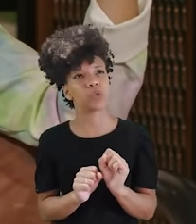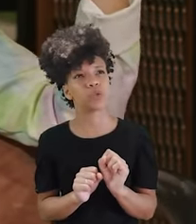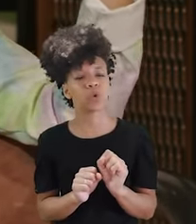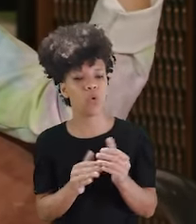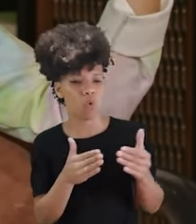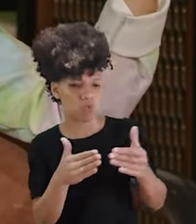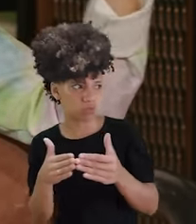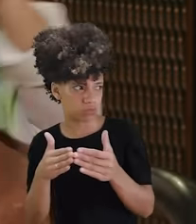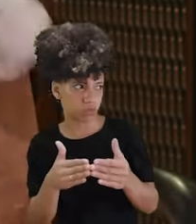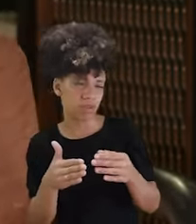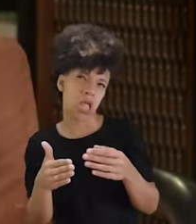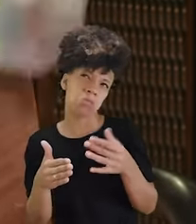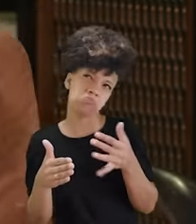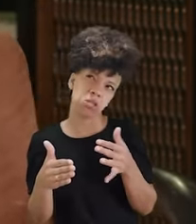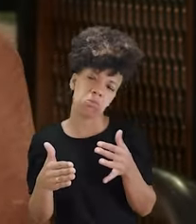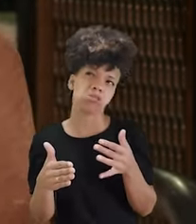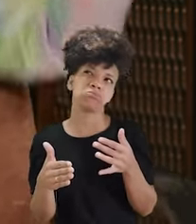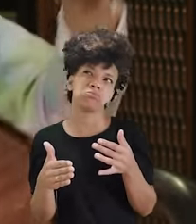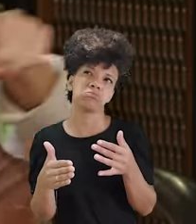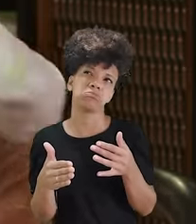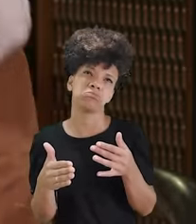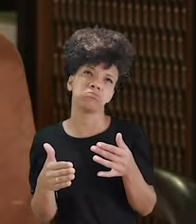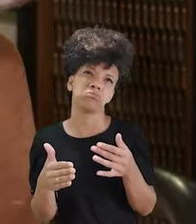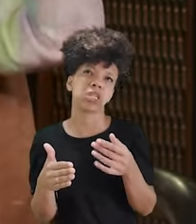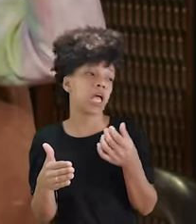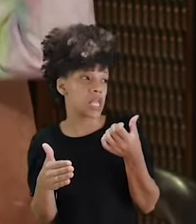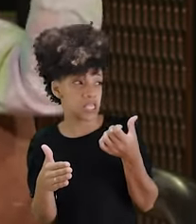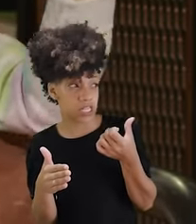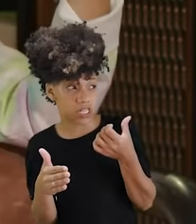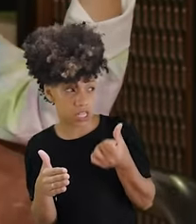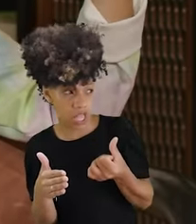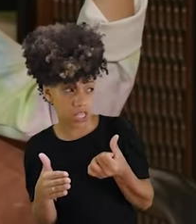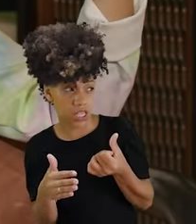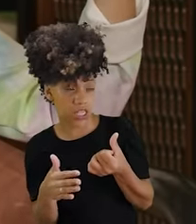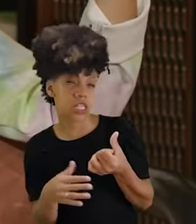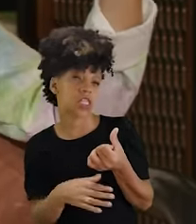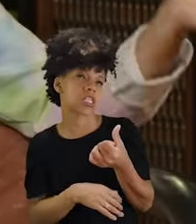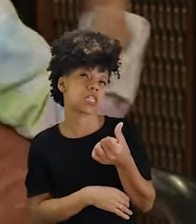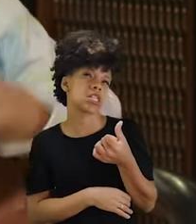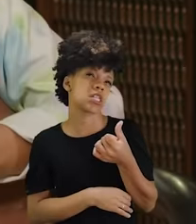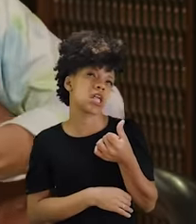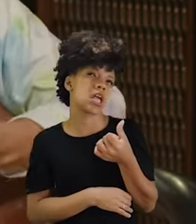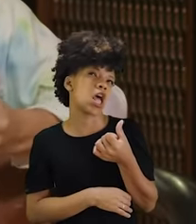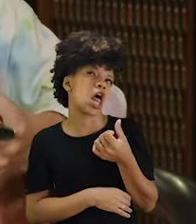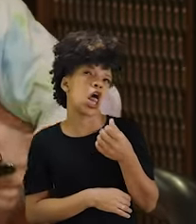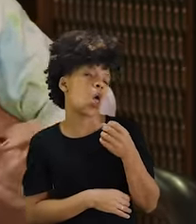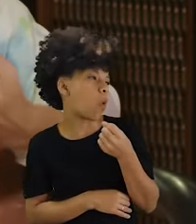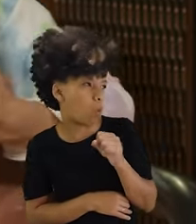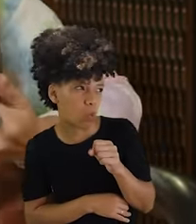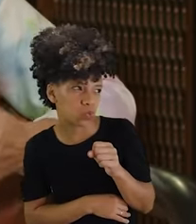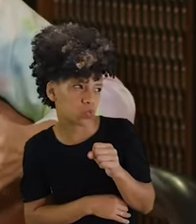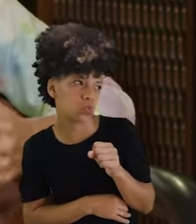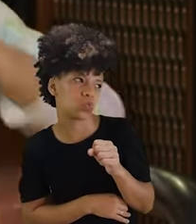6 a 8 às vezes overnight que eu né uma noite mas isso também não